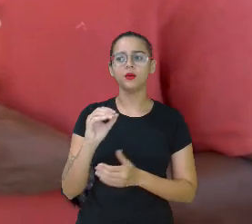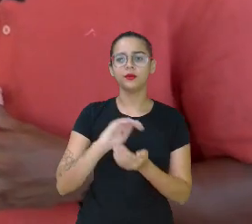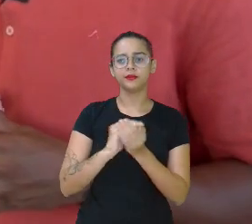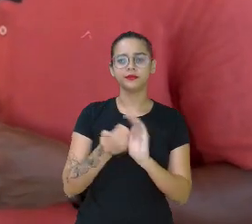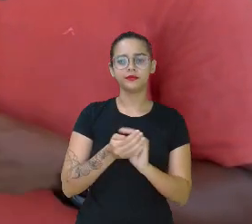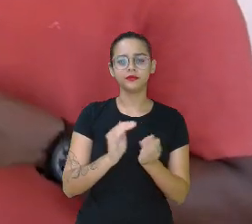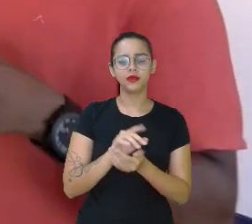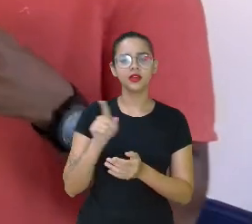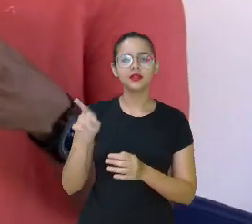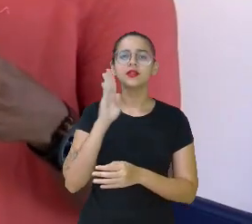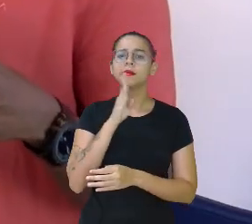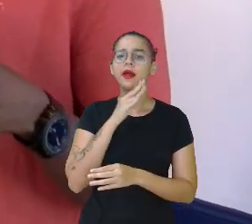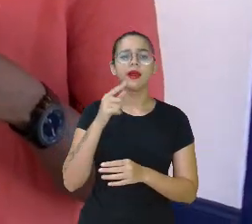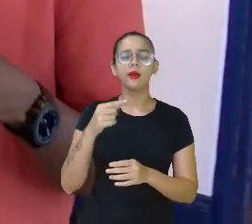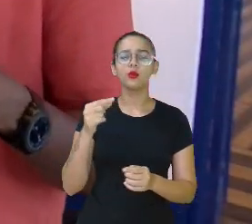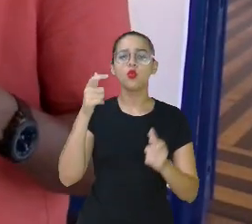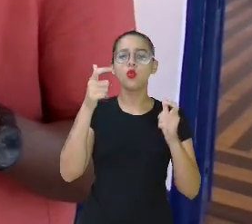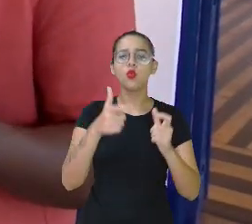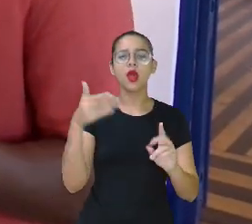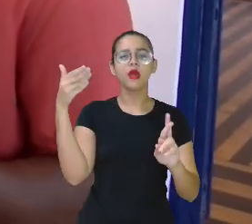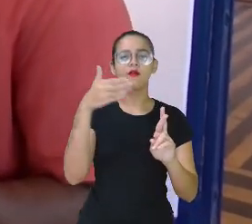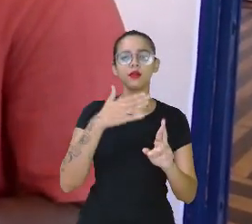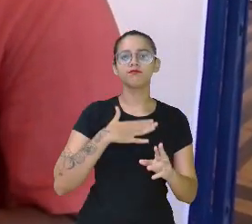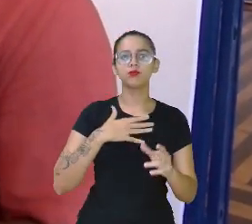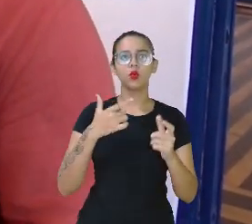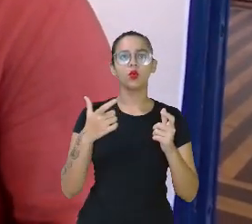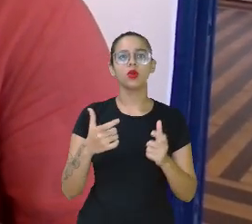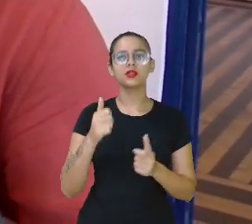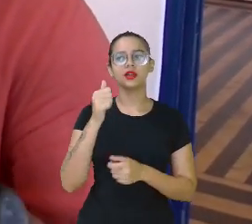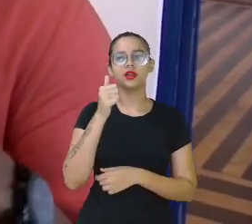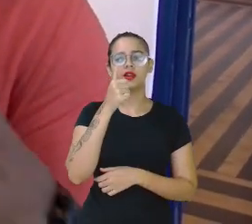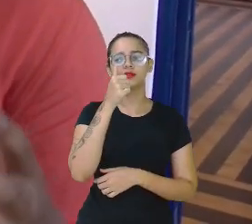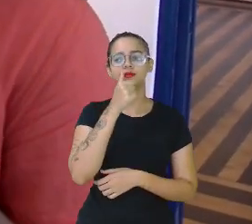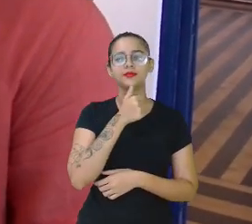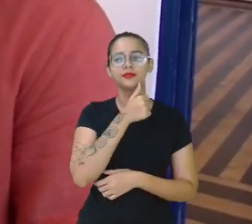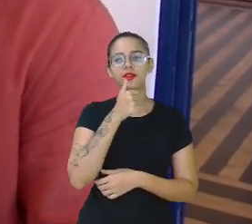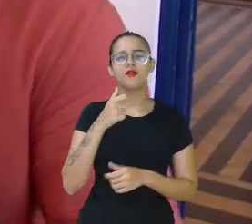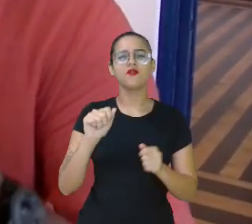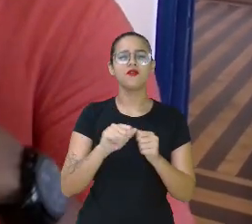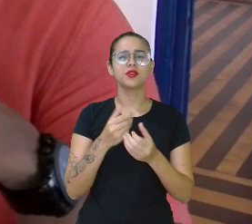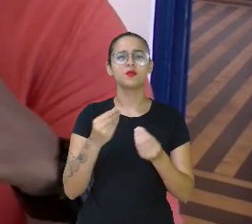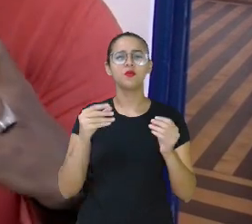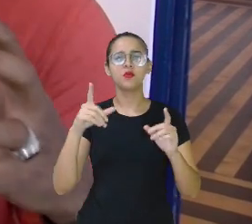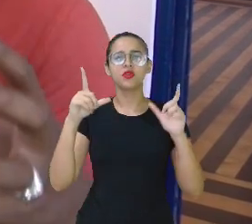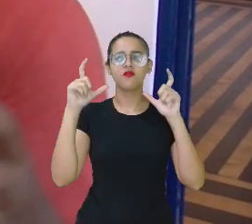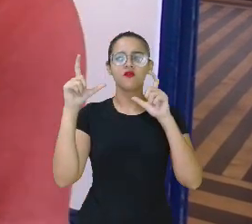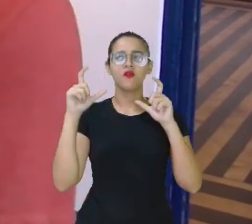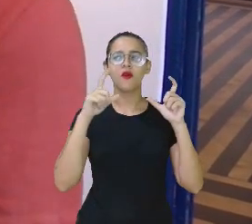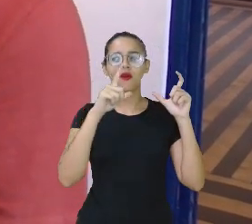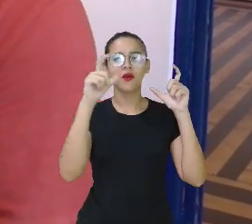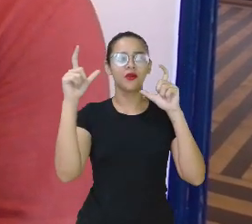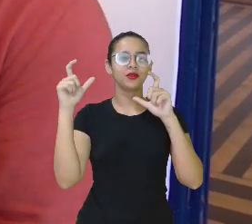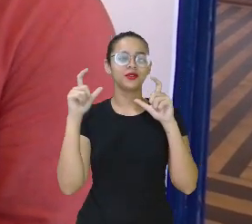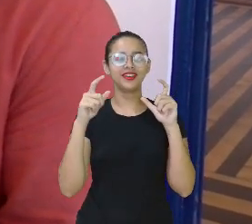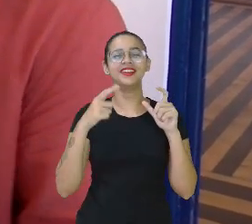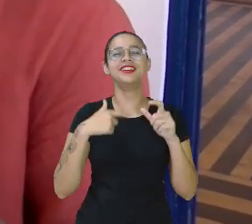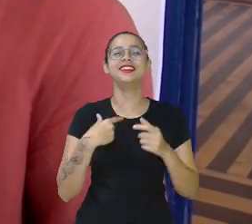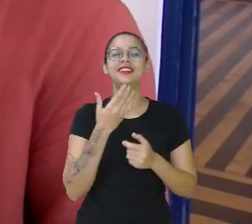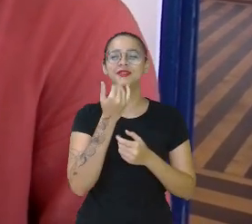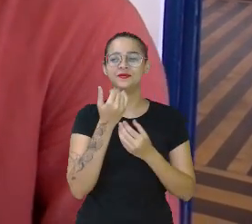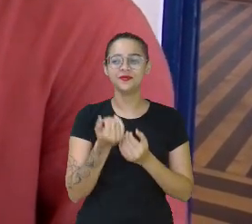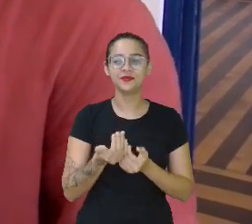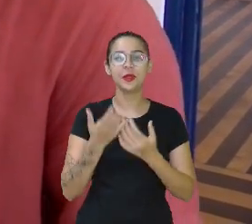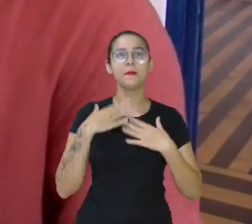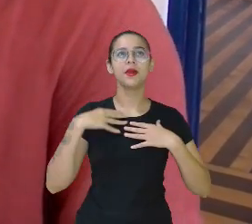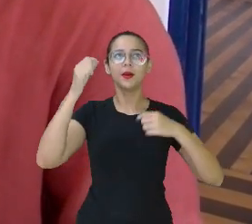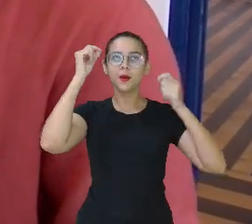bar do meu tio é um ponto de referência para mim, um lugar muito sagrado, que é lá que eu faço muitas fotos, é lá que eu alimento minha